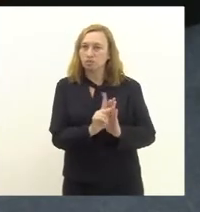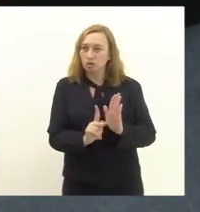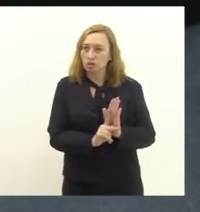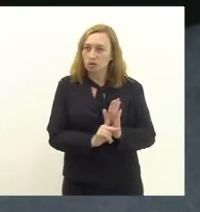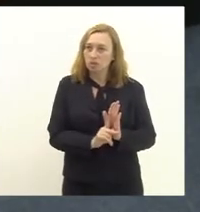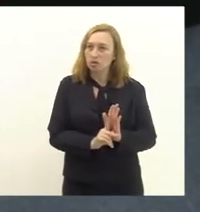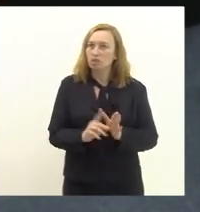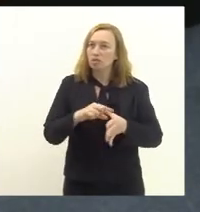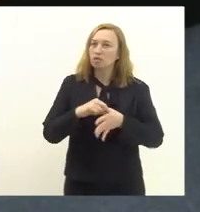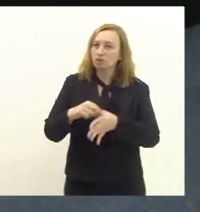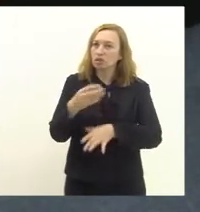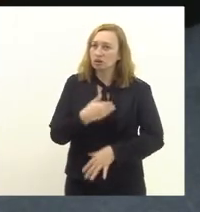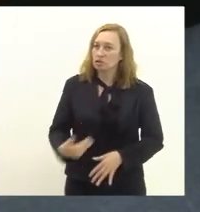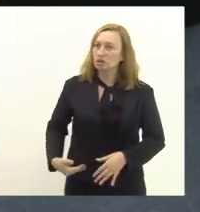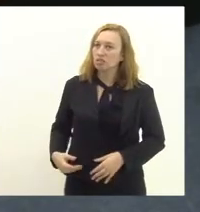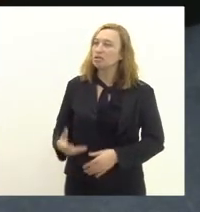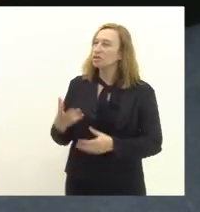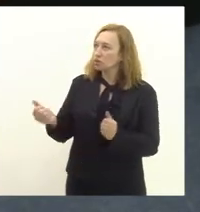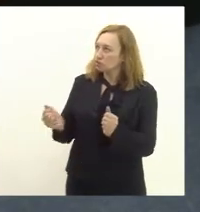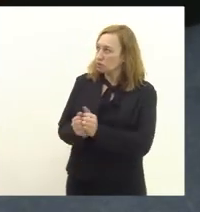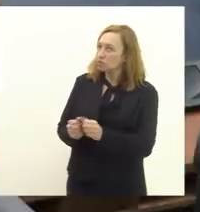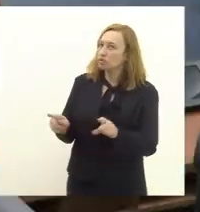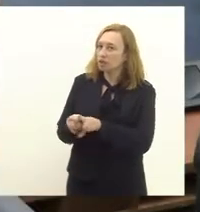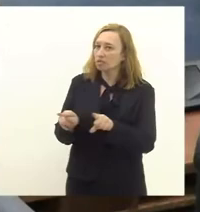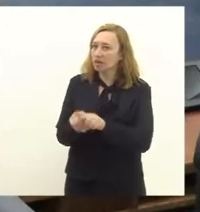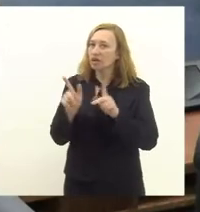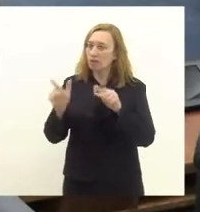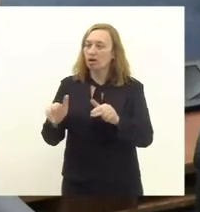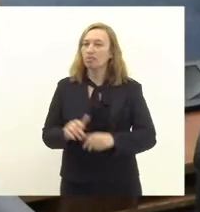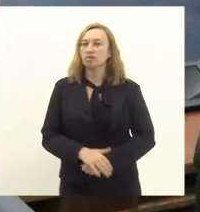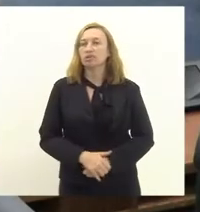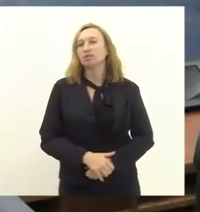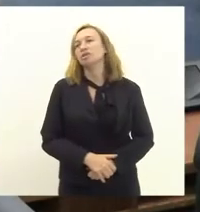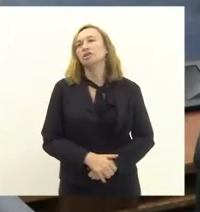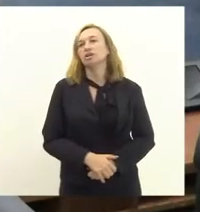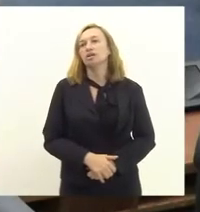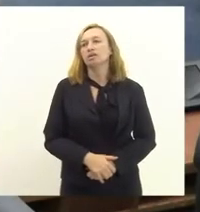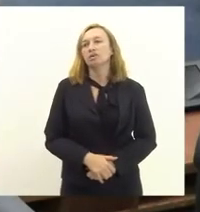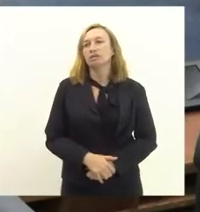como líder do governo, faremos também, da mesma maneira.